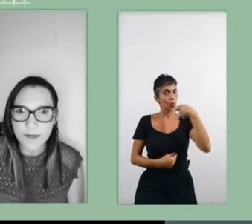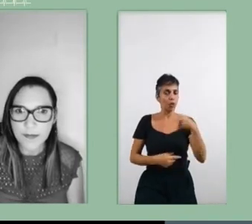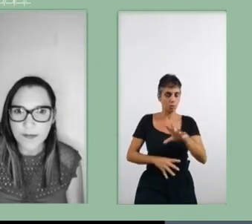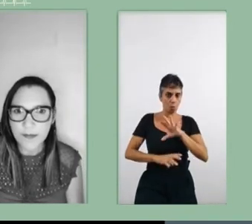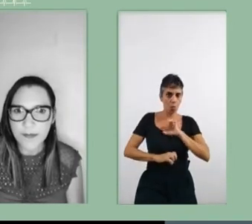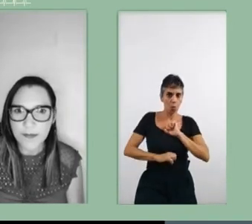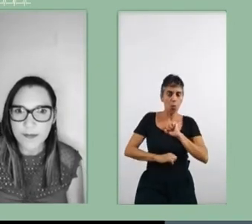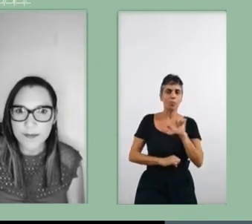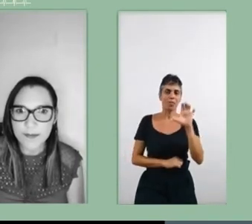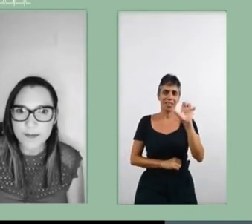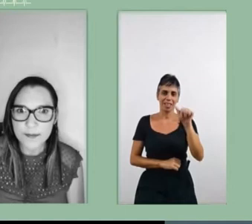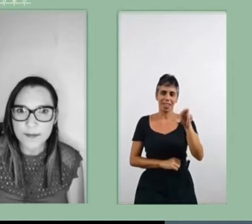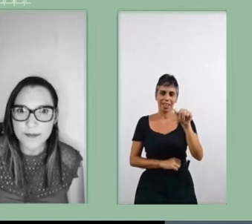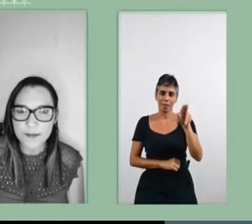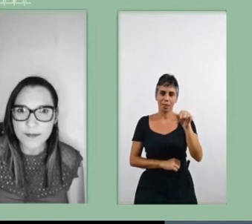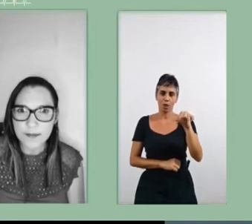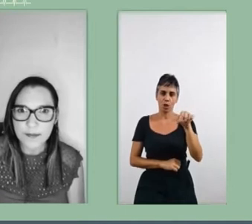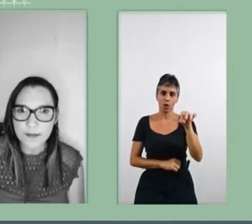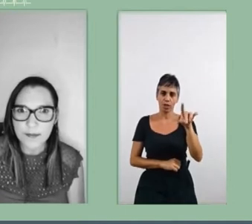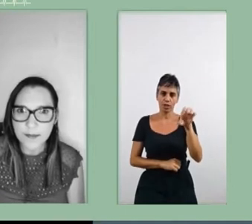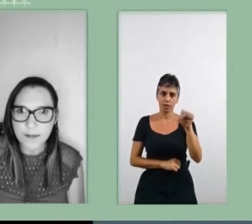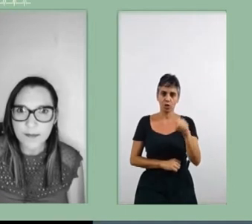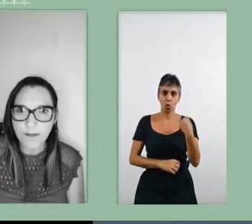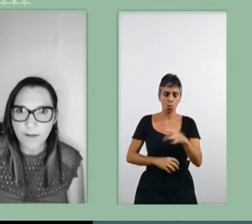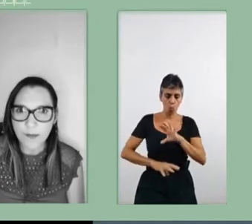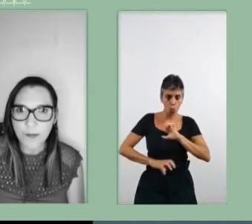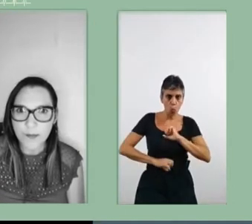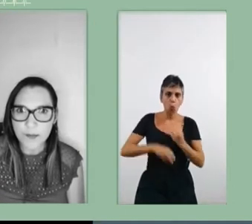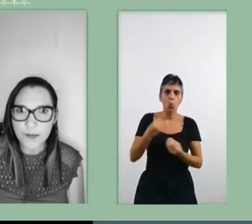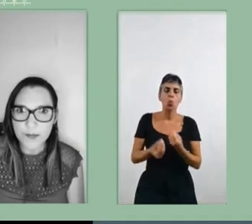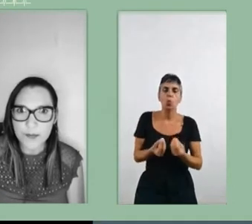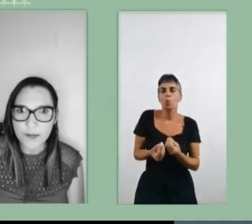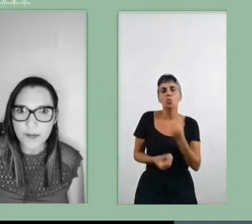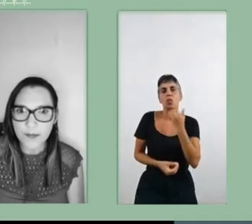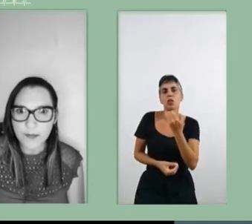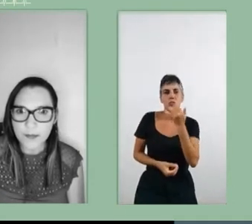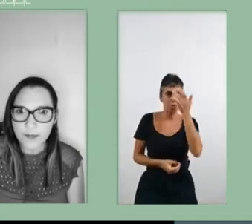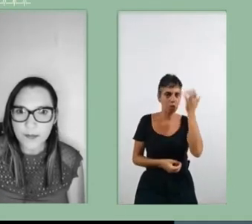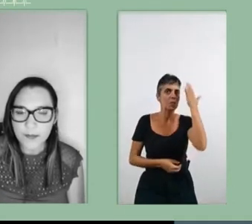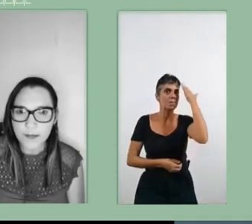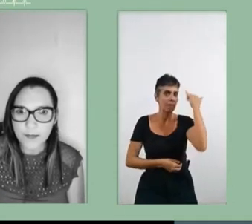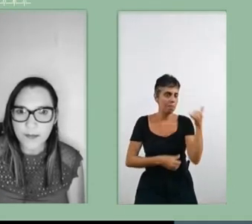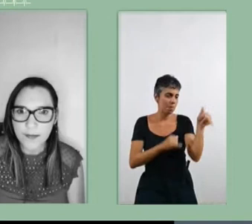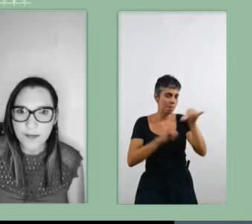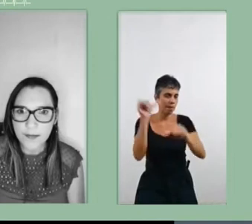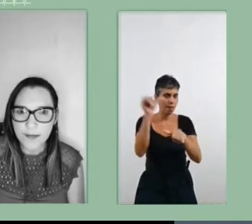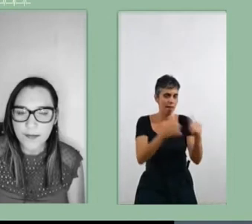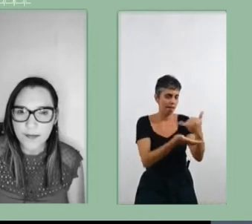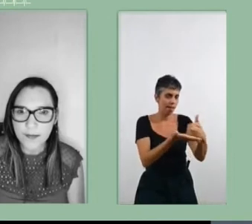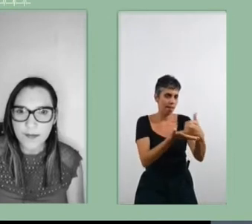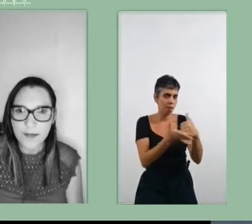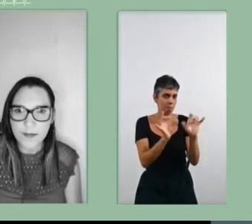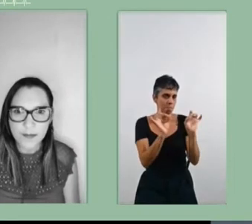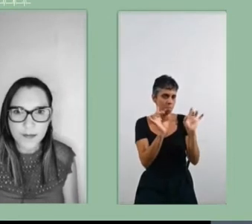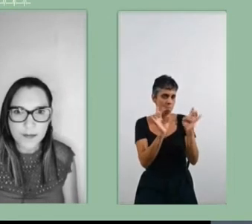De nada adianta a pessoa saber extrair um azeite da melhor qualidade, mas ele está